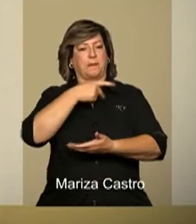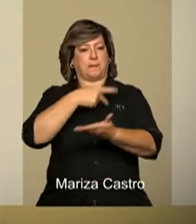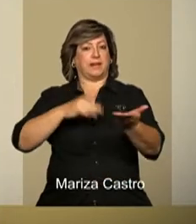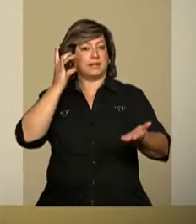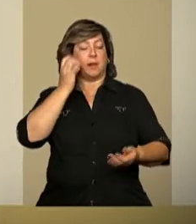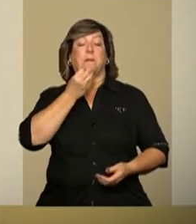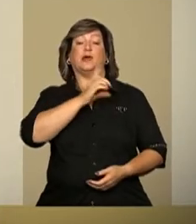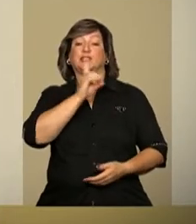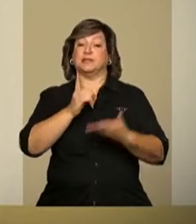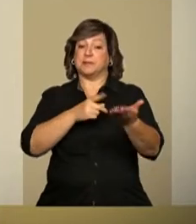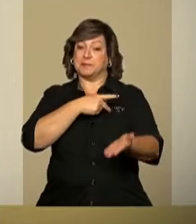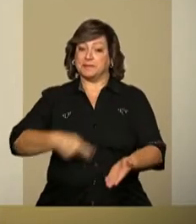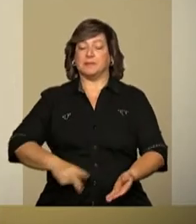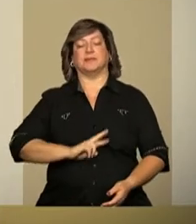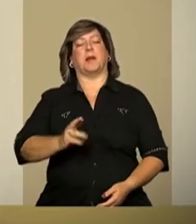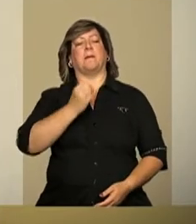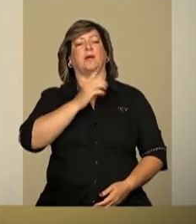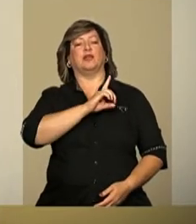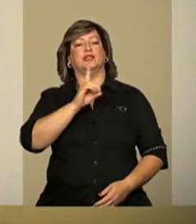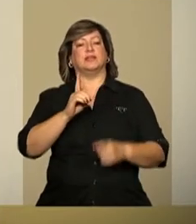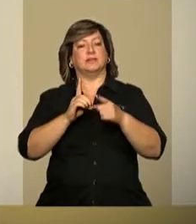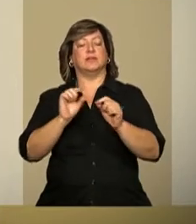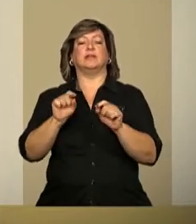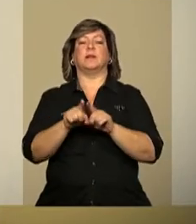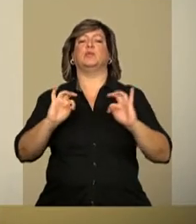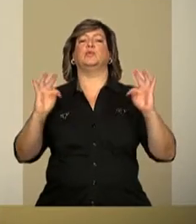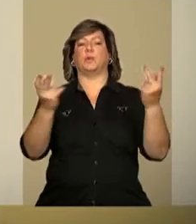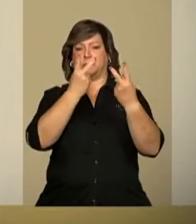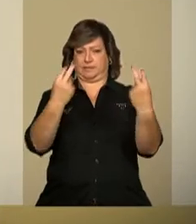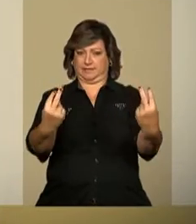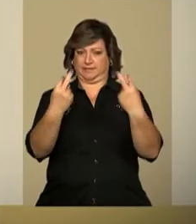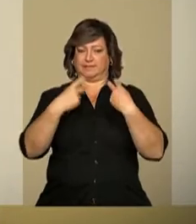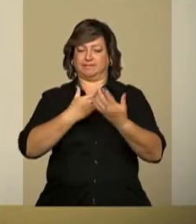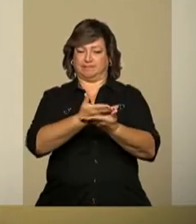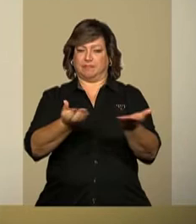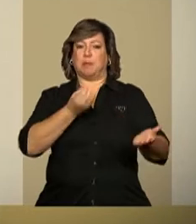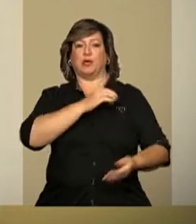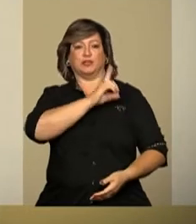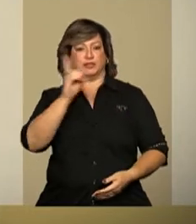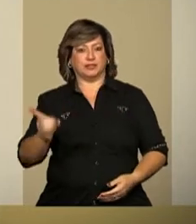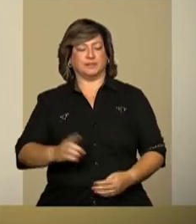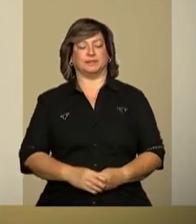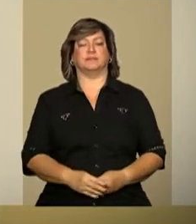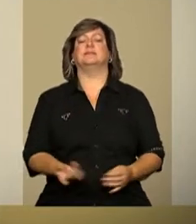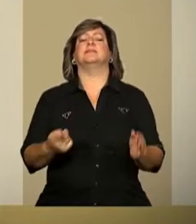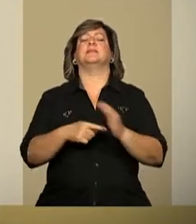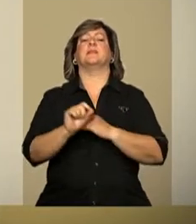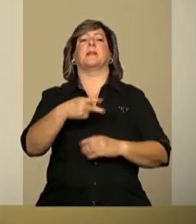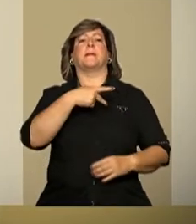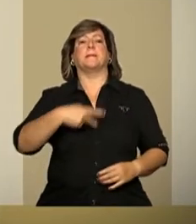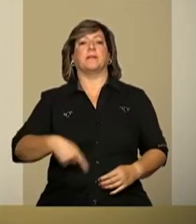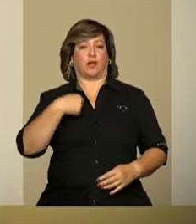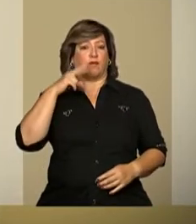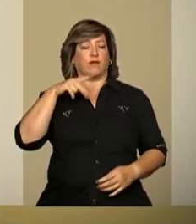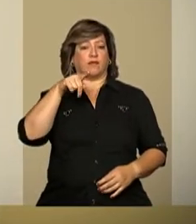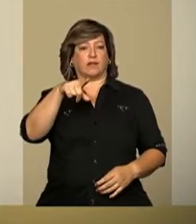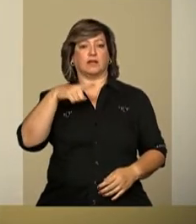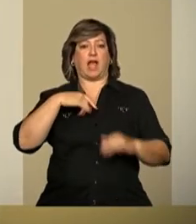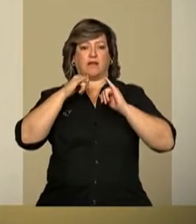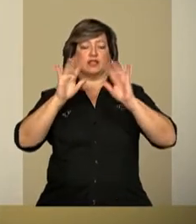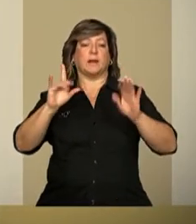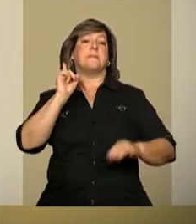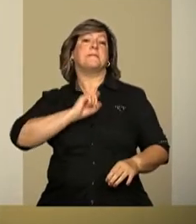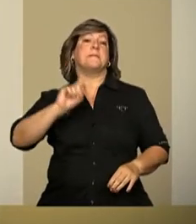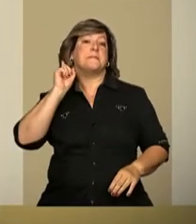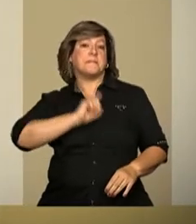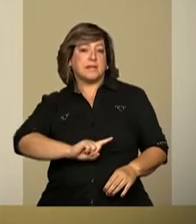Dilma Bom dia presidenta Bom dia Luciano e bom dia para você que nos acompanha aqui no café hoje presidenta eu vi que a senhora anunciou em São João Del Rei lá